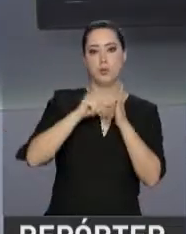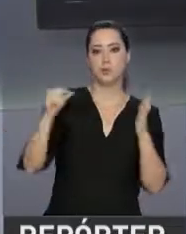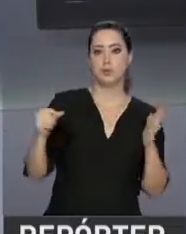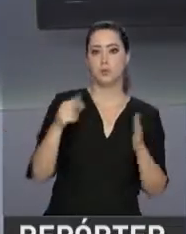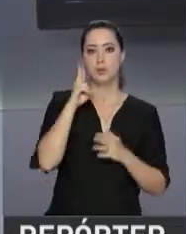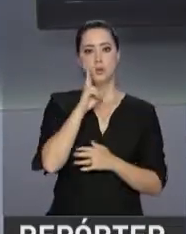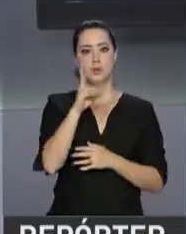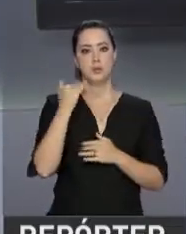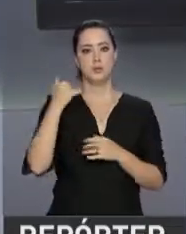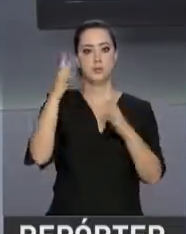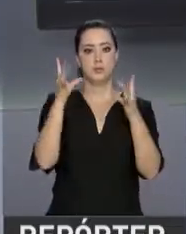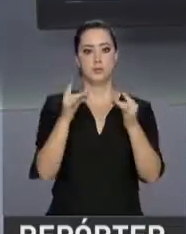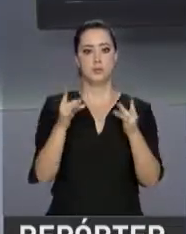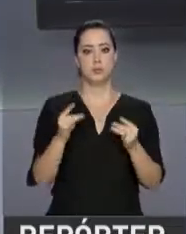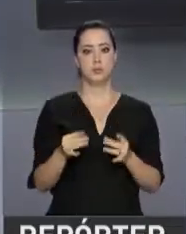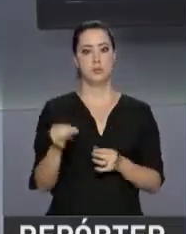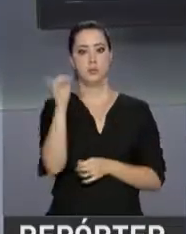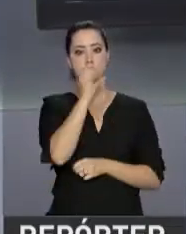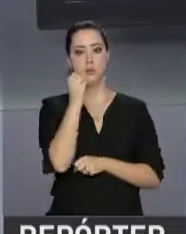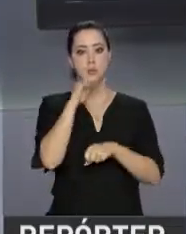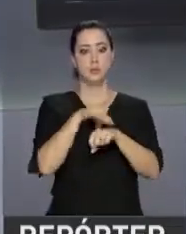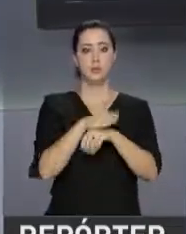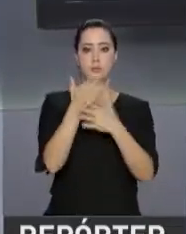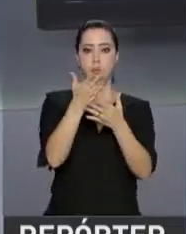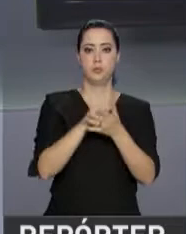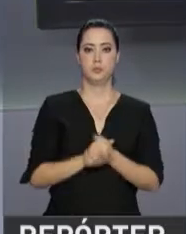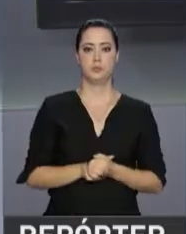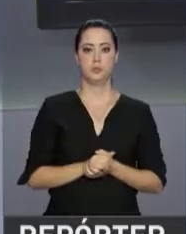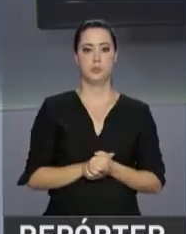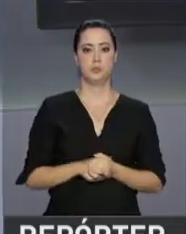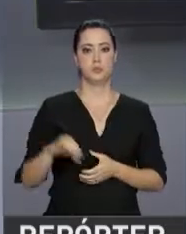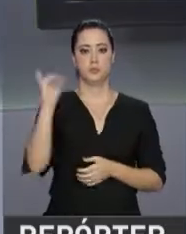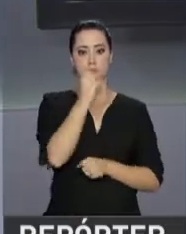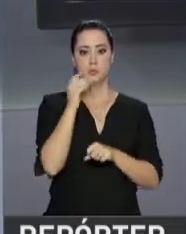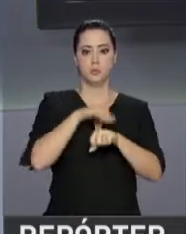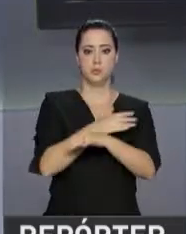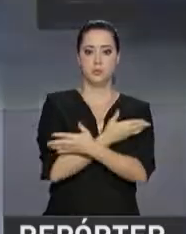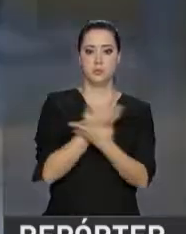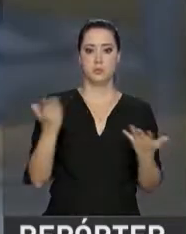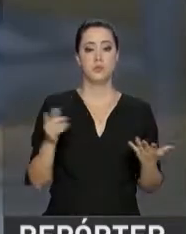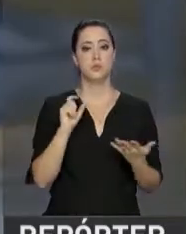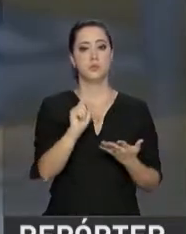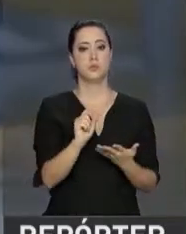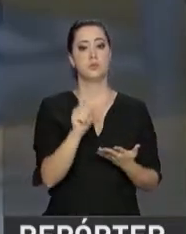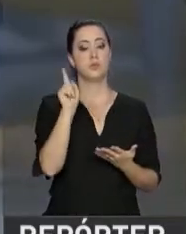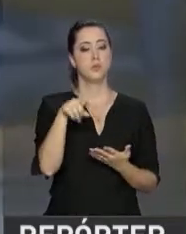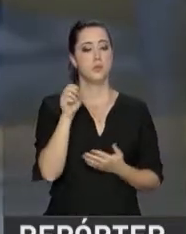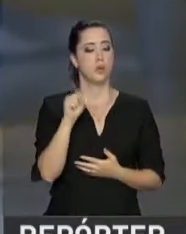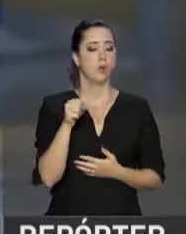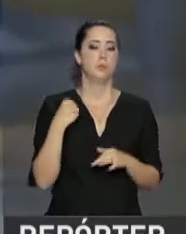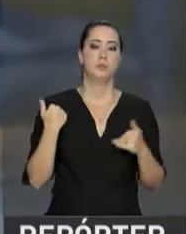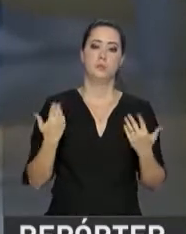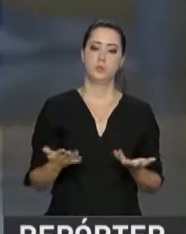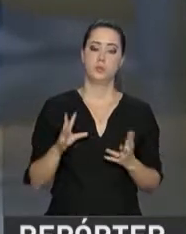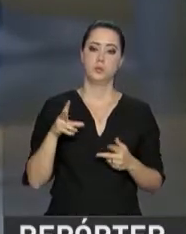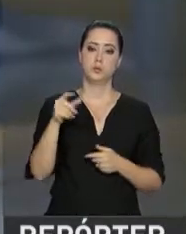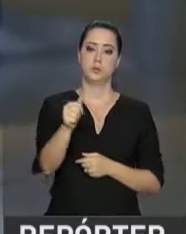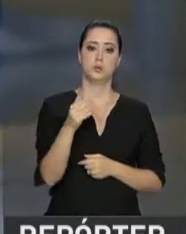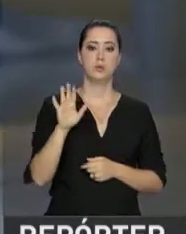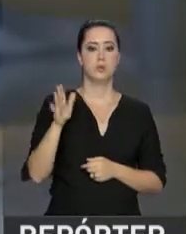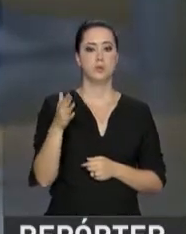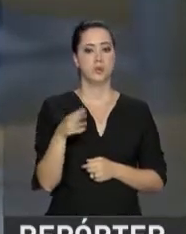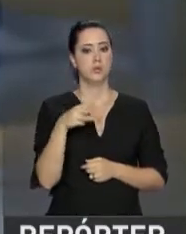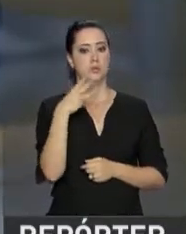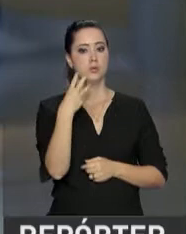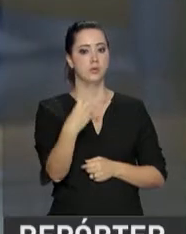mundim tem mais detalhes boa noite pablo ano de 63 boa noite a todos exatamente ao todo são